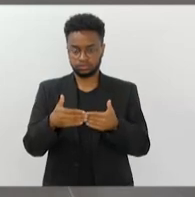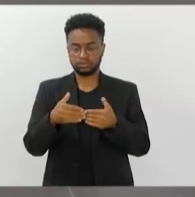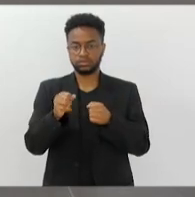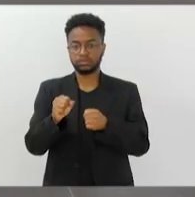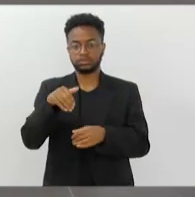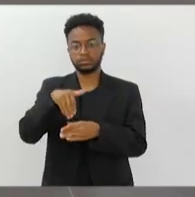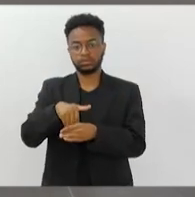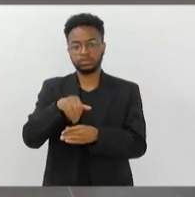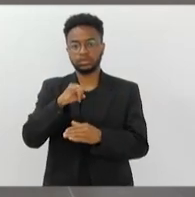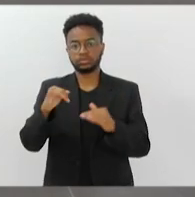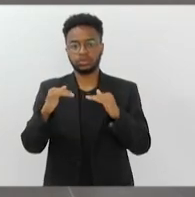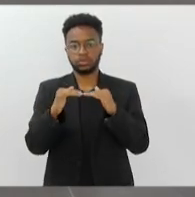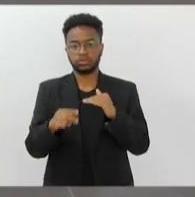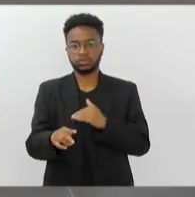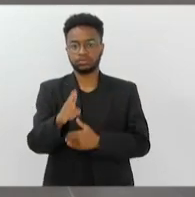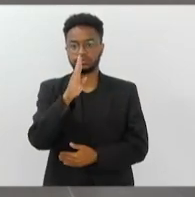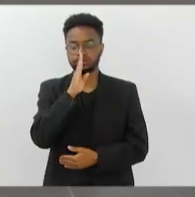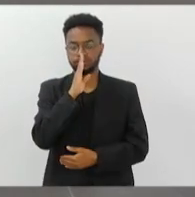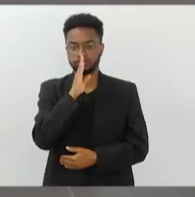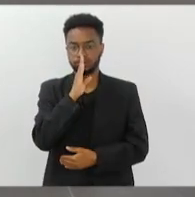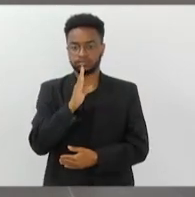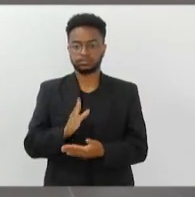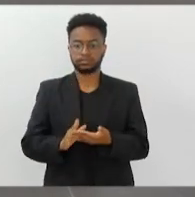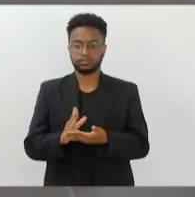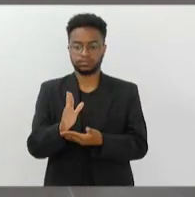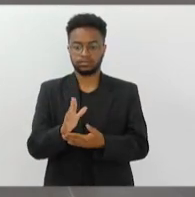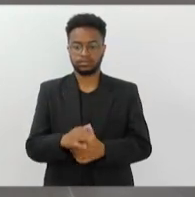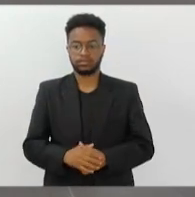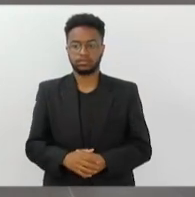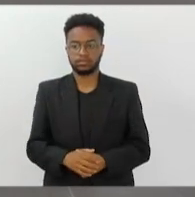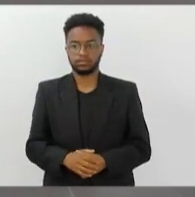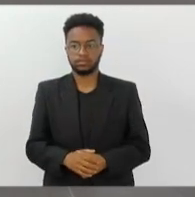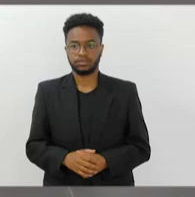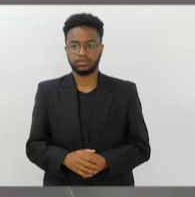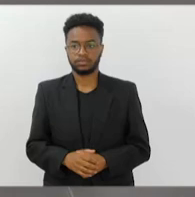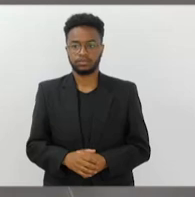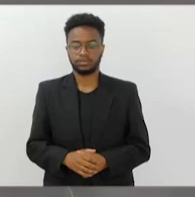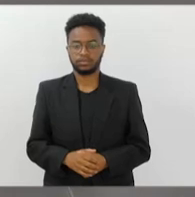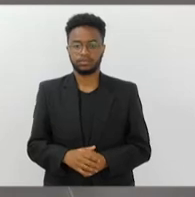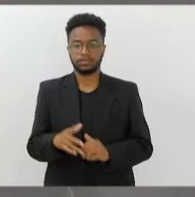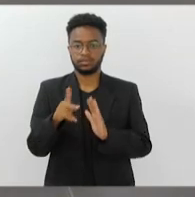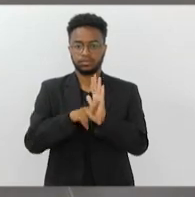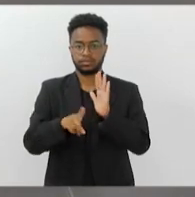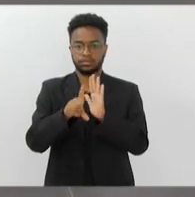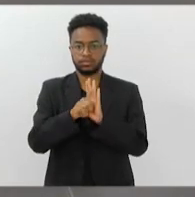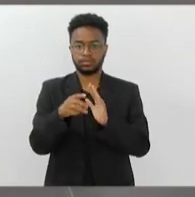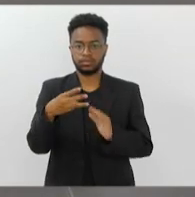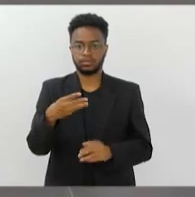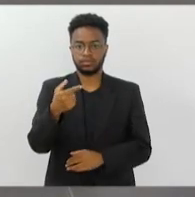Em votação, os senhores que acordam permaneçam como estão. Aprovado. Projeto de lei